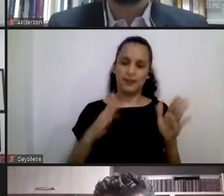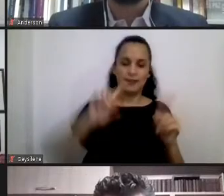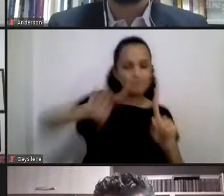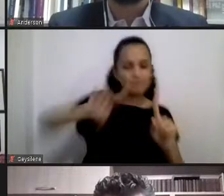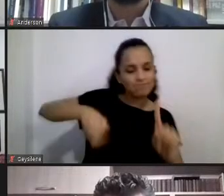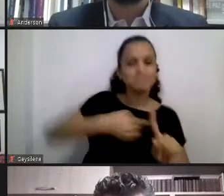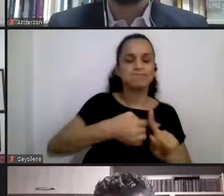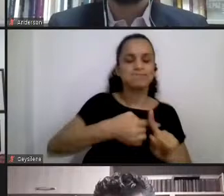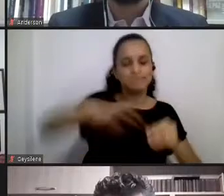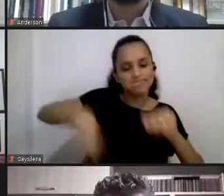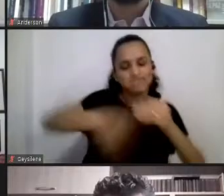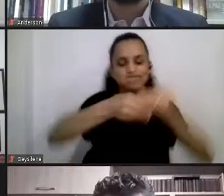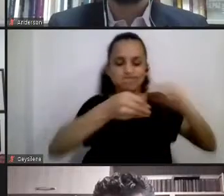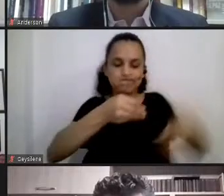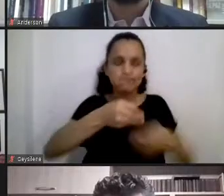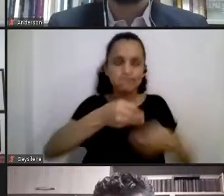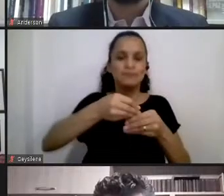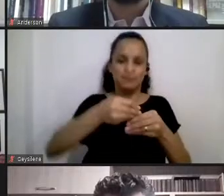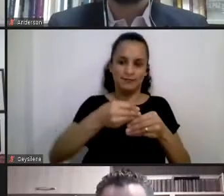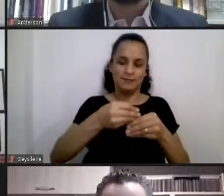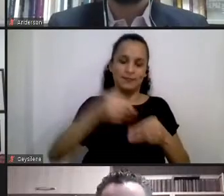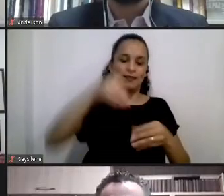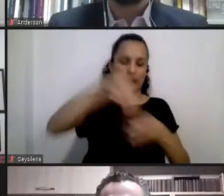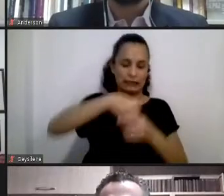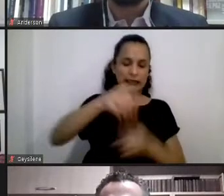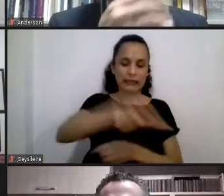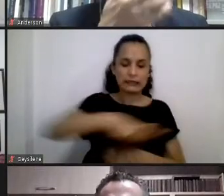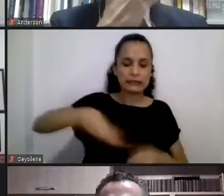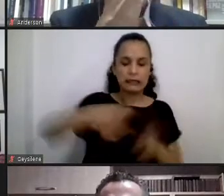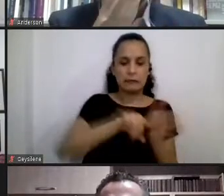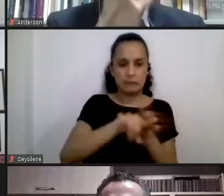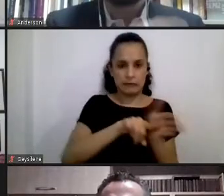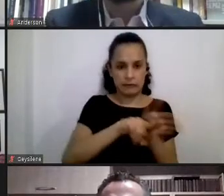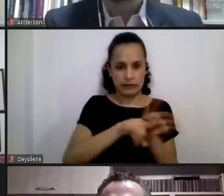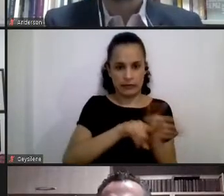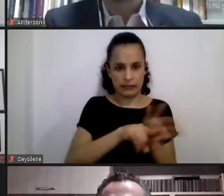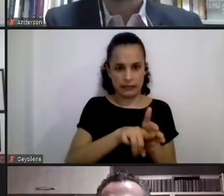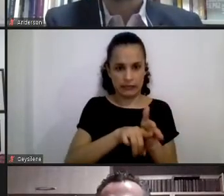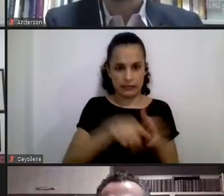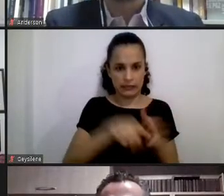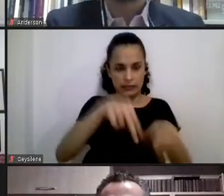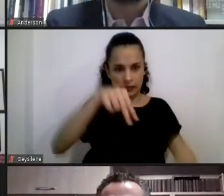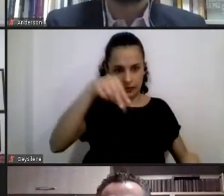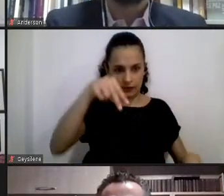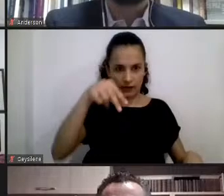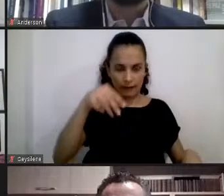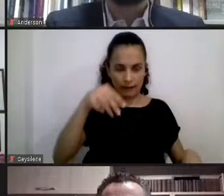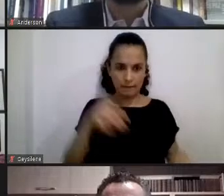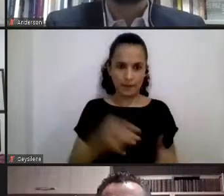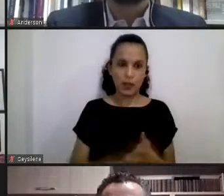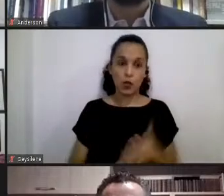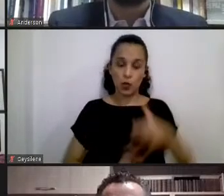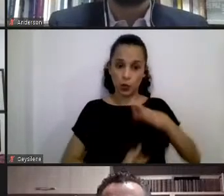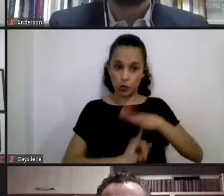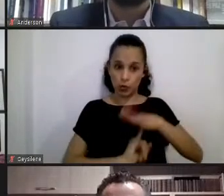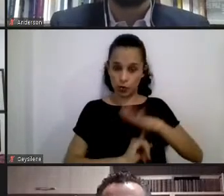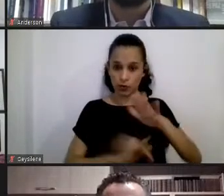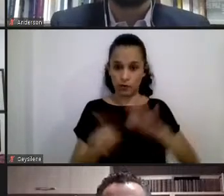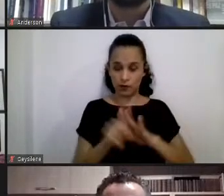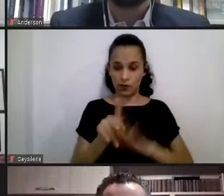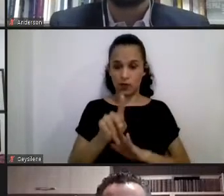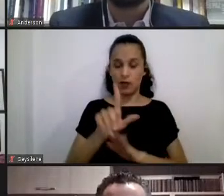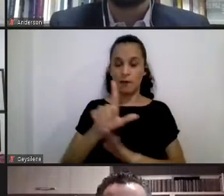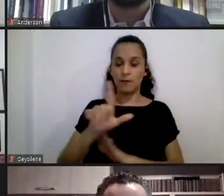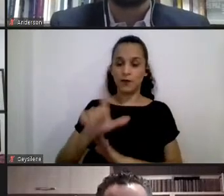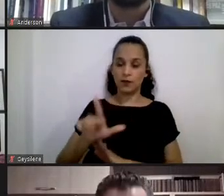muito valiosas para a pesquisa em andamento. O Instituto da professora Lobato aqui